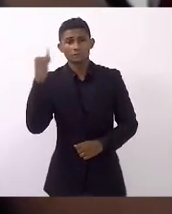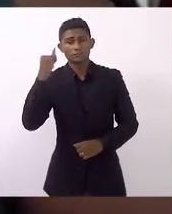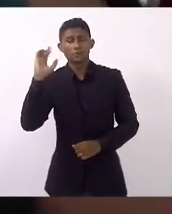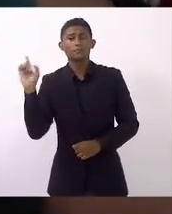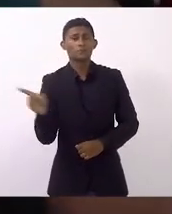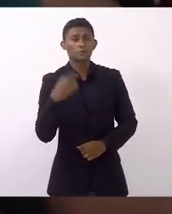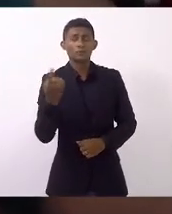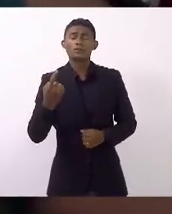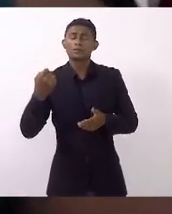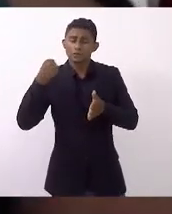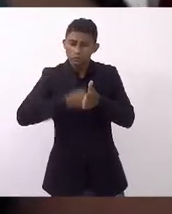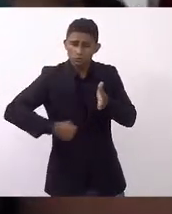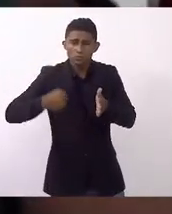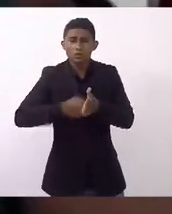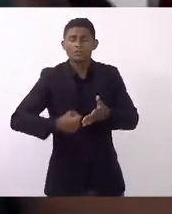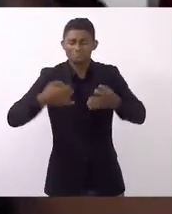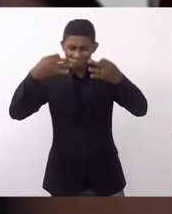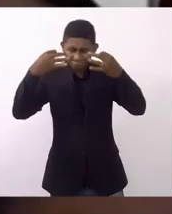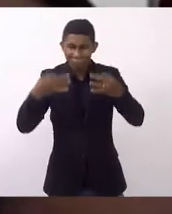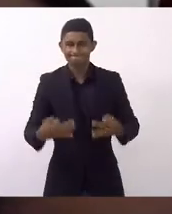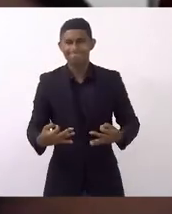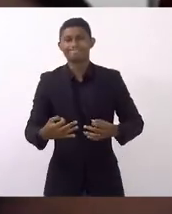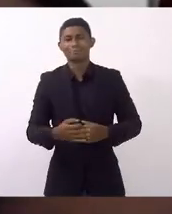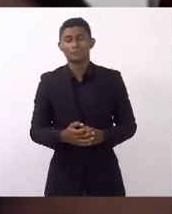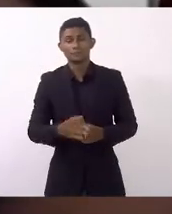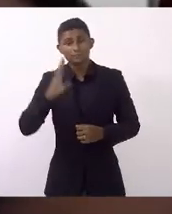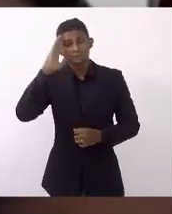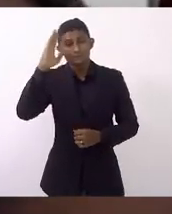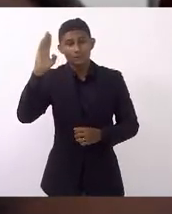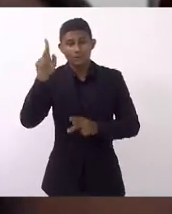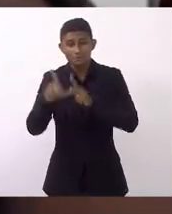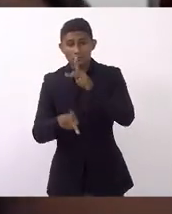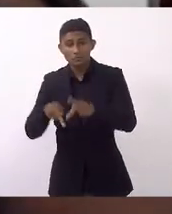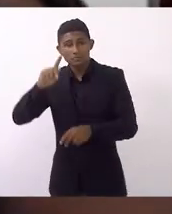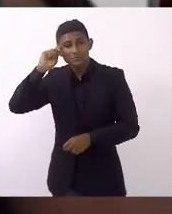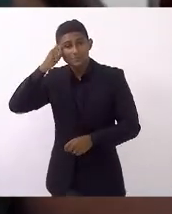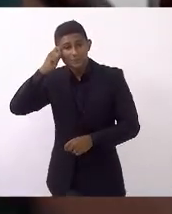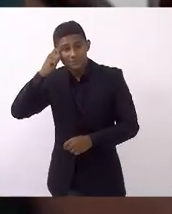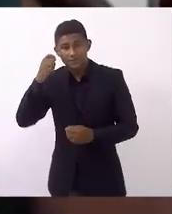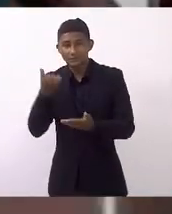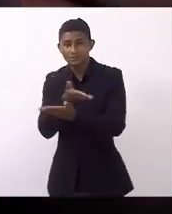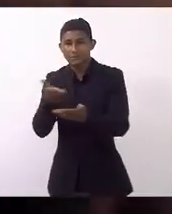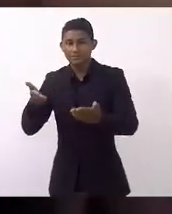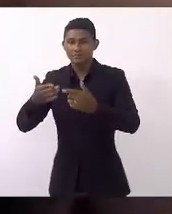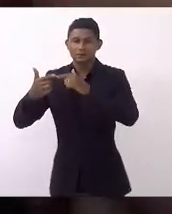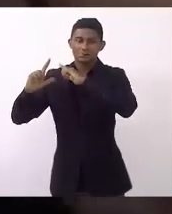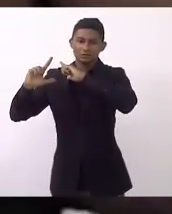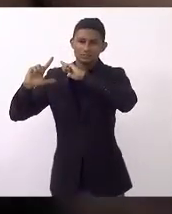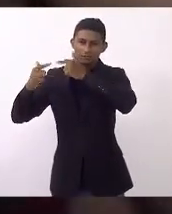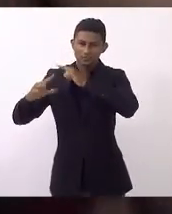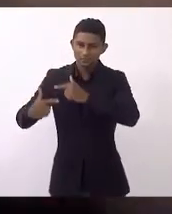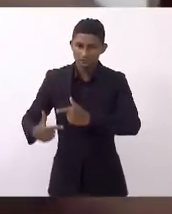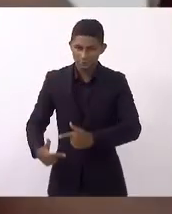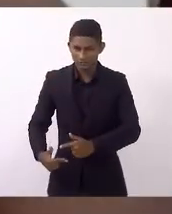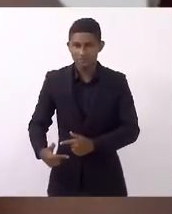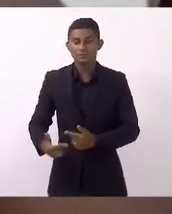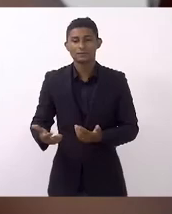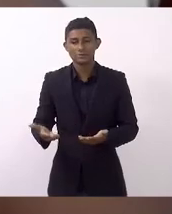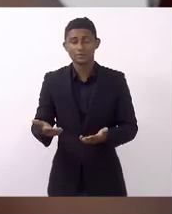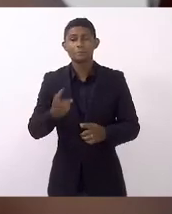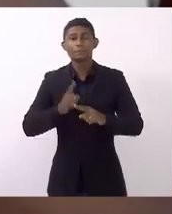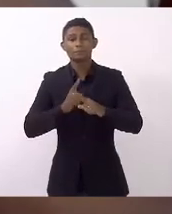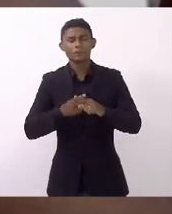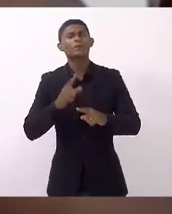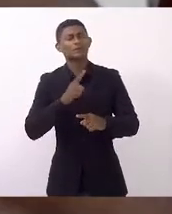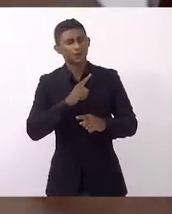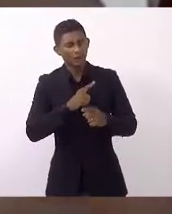luta justa, principalmente da população negra, dos seus descendentes, porque a gente tem na sua programação,